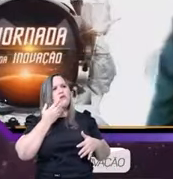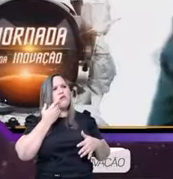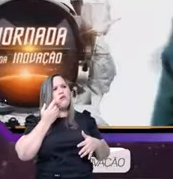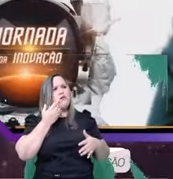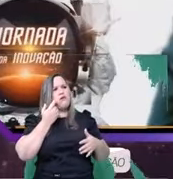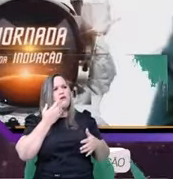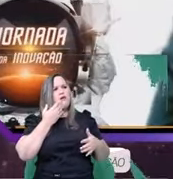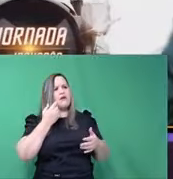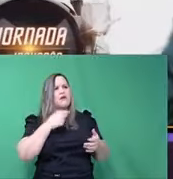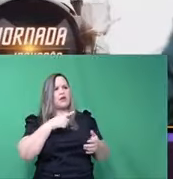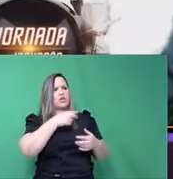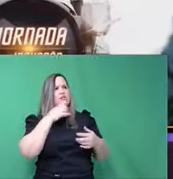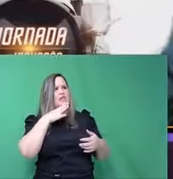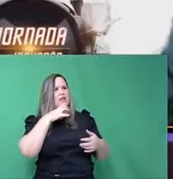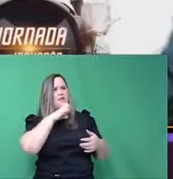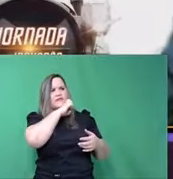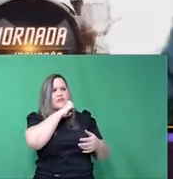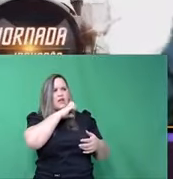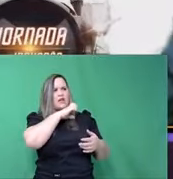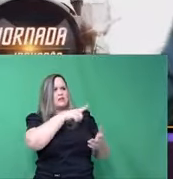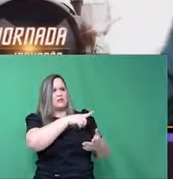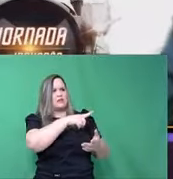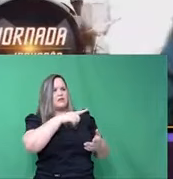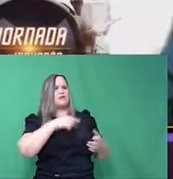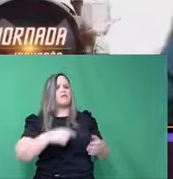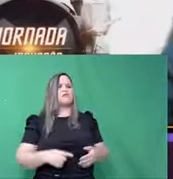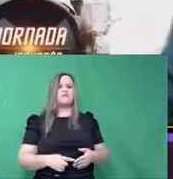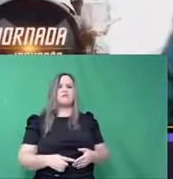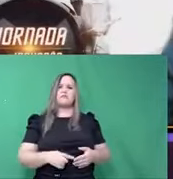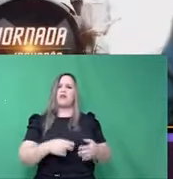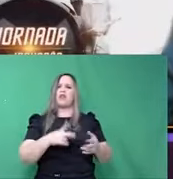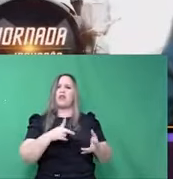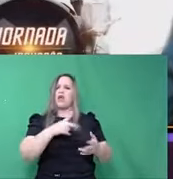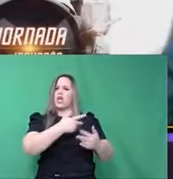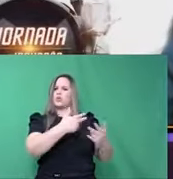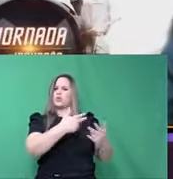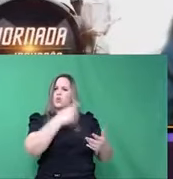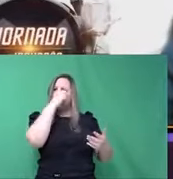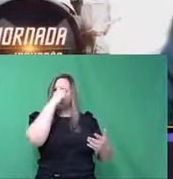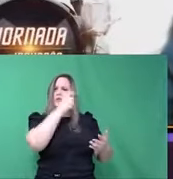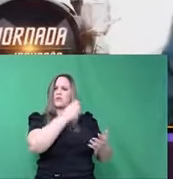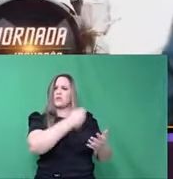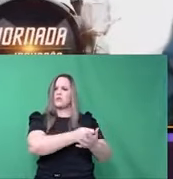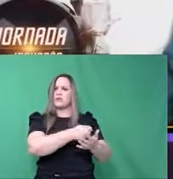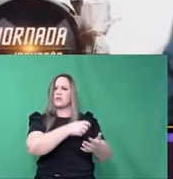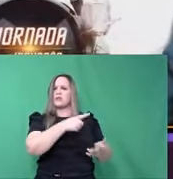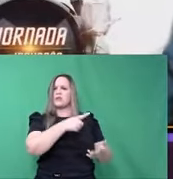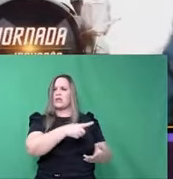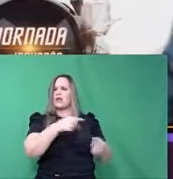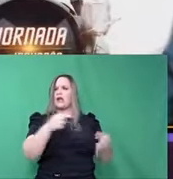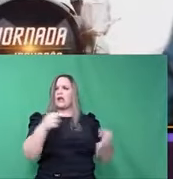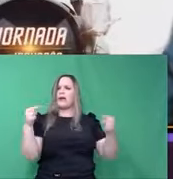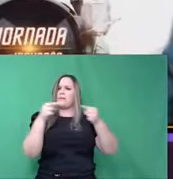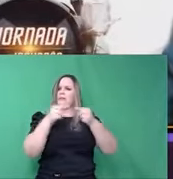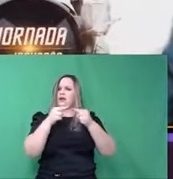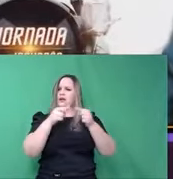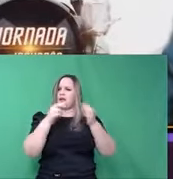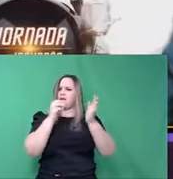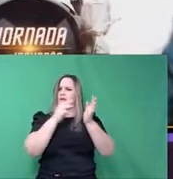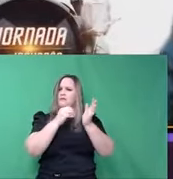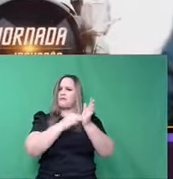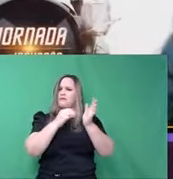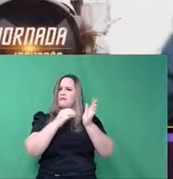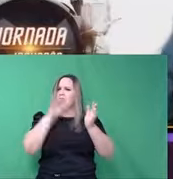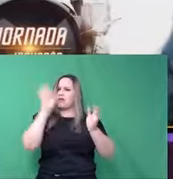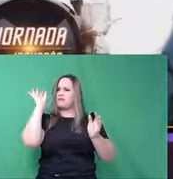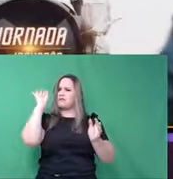dessas evidências, a convicção de que da aplicabilidade dos métodos ágeis